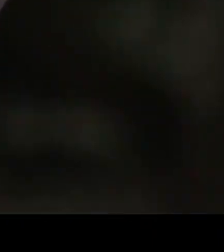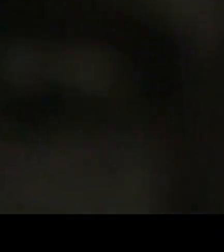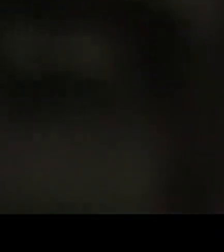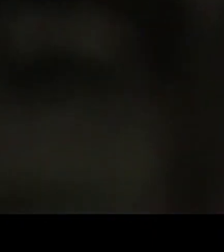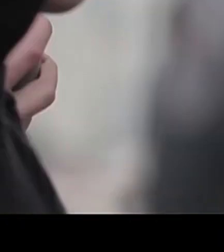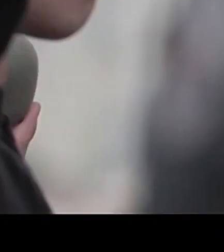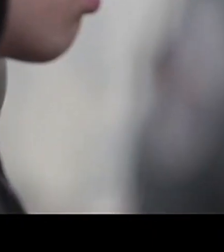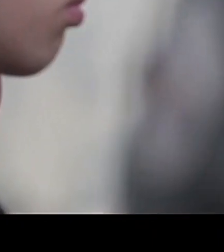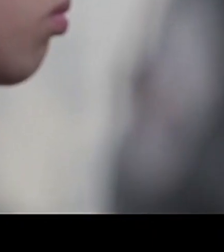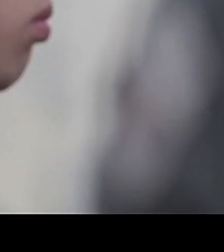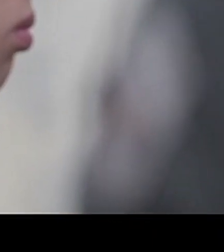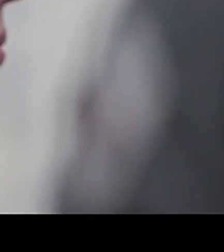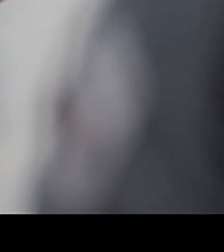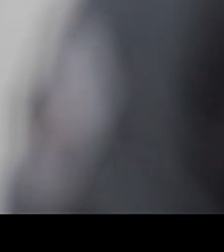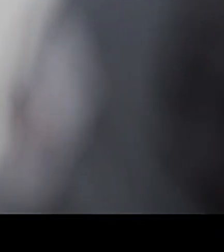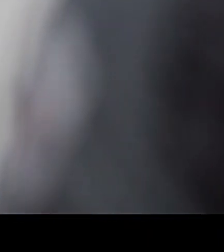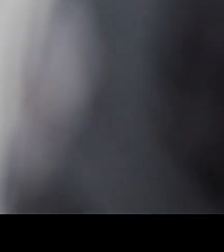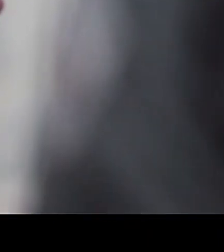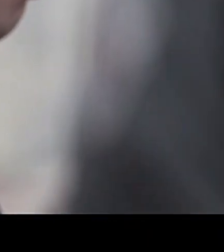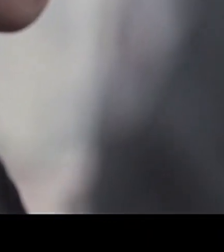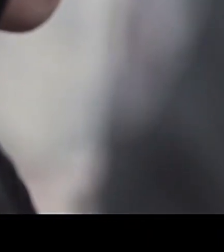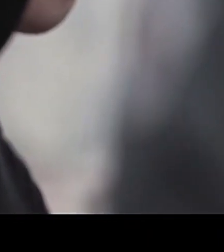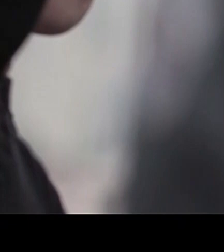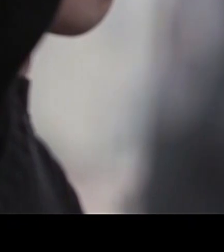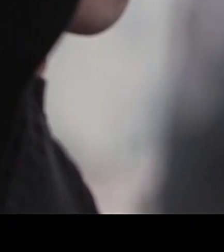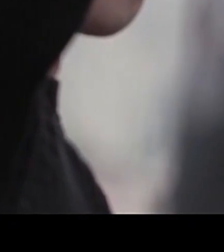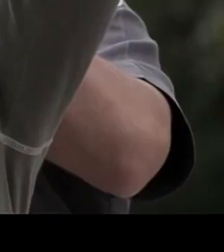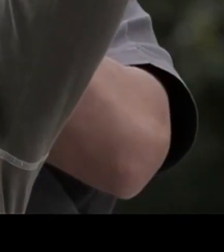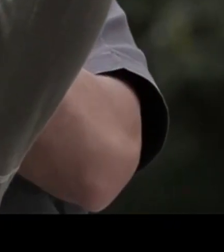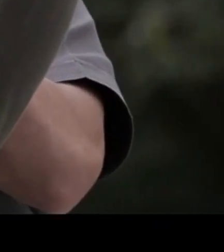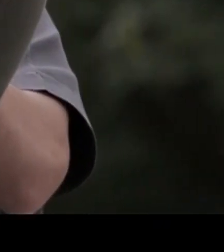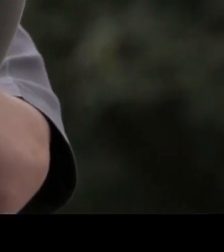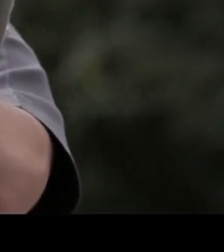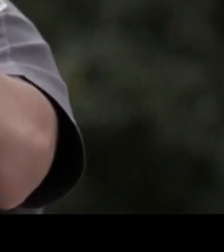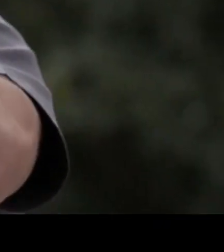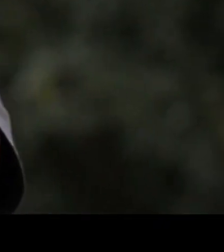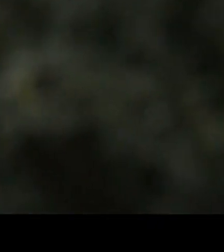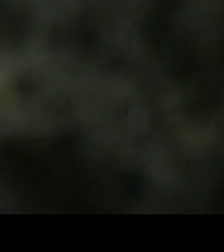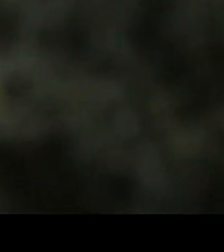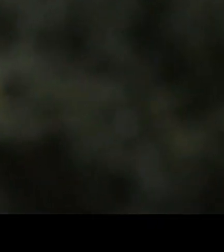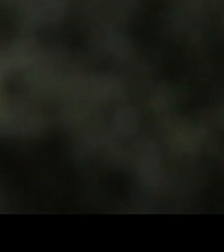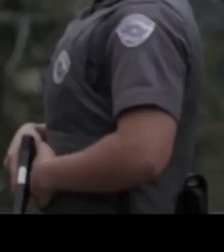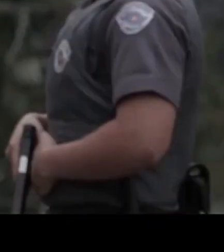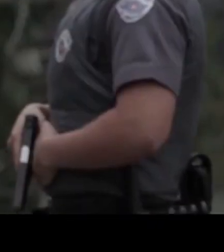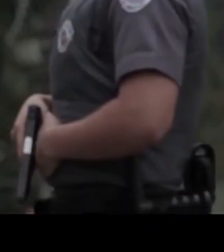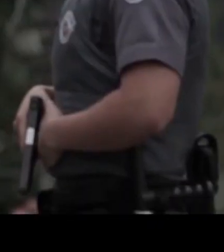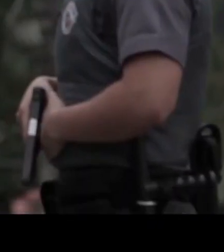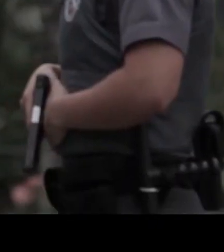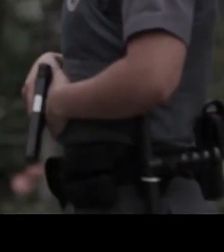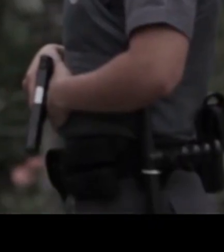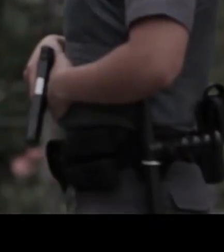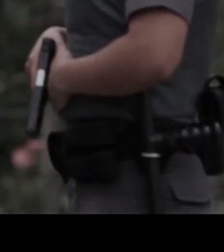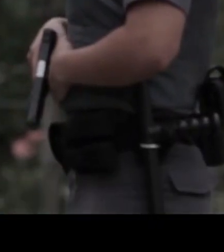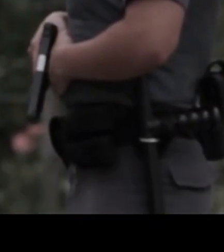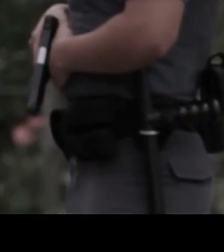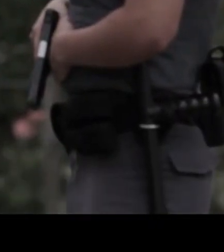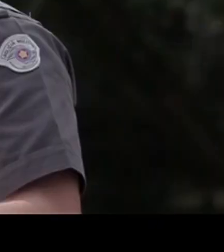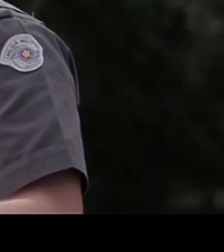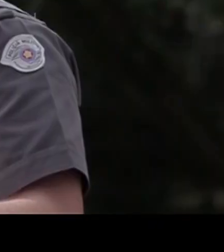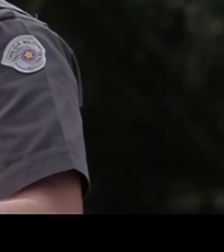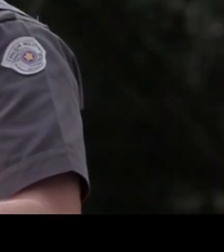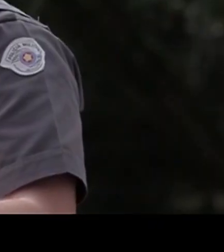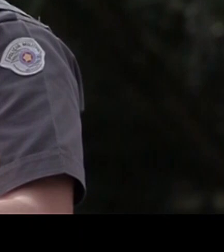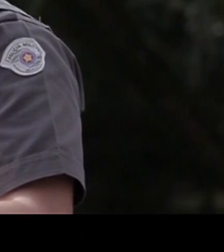não faça nenhum movimento brusco. Não discuta e nem toque no policial. Não use de palavras ofensivas e não